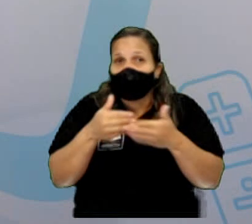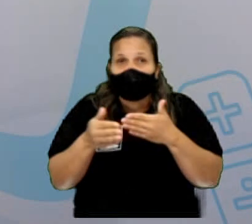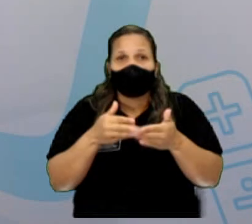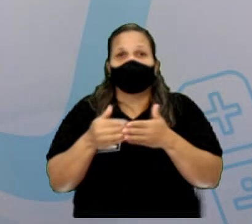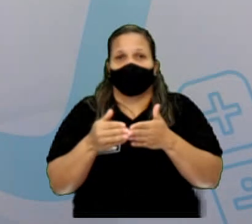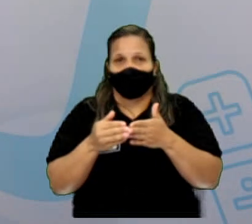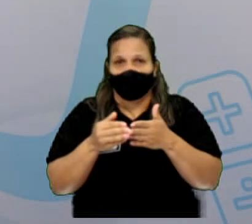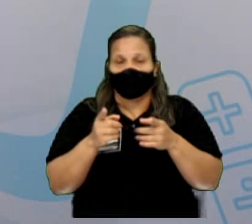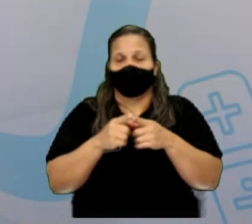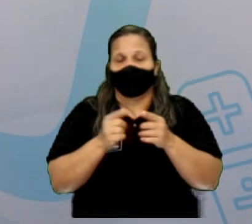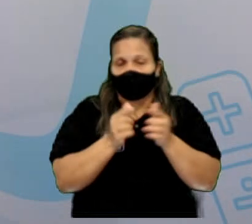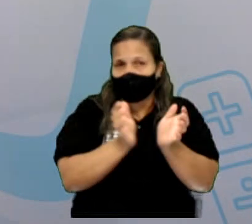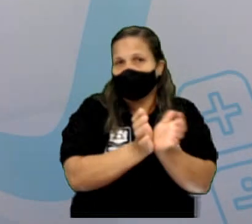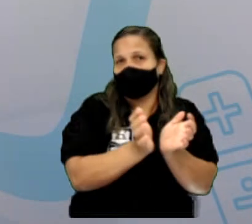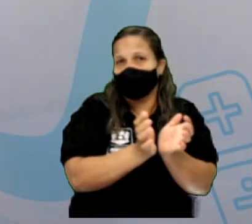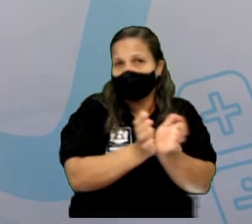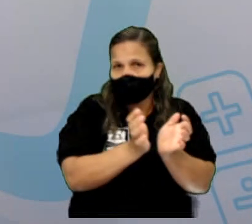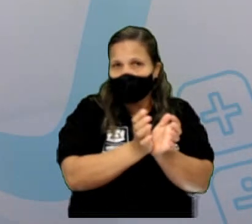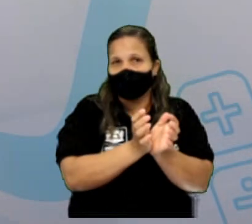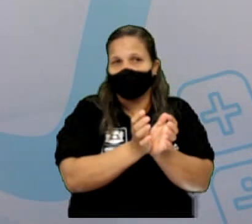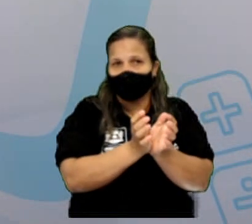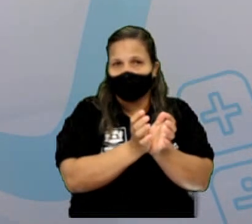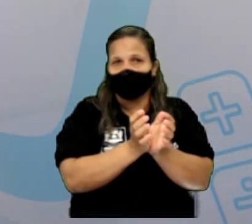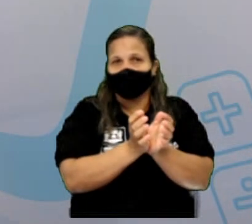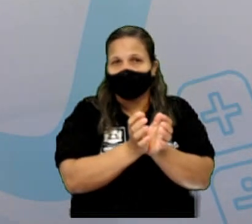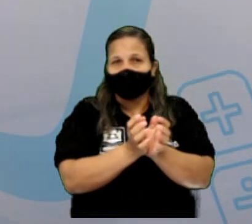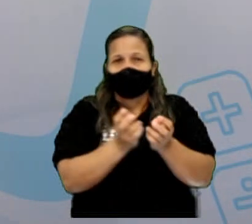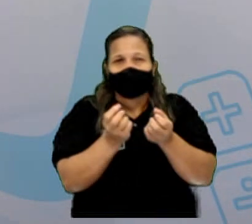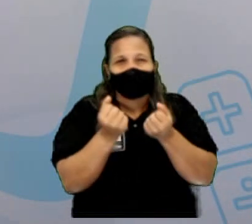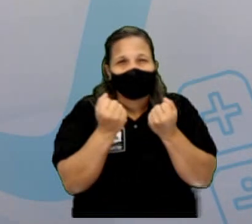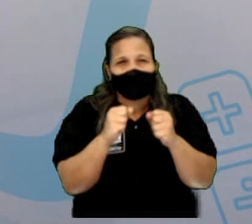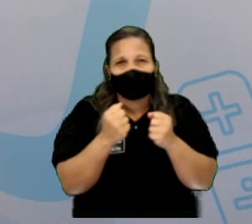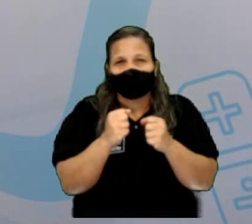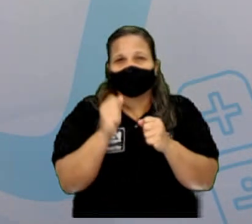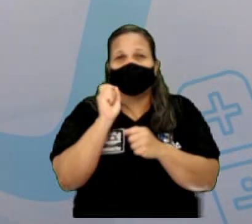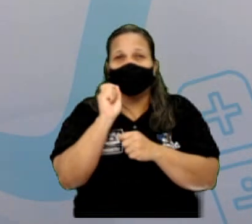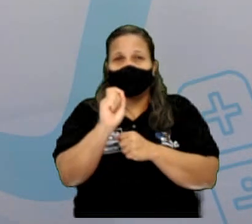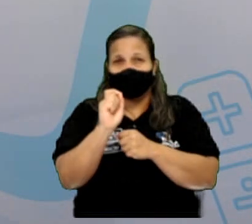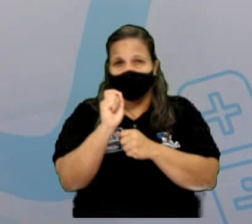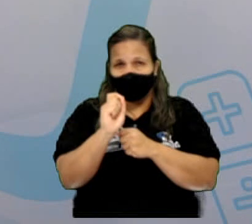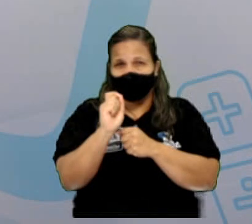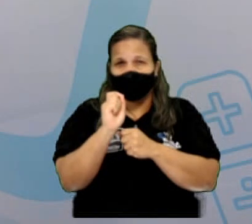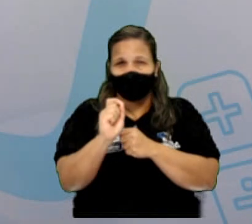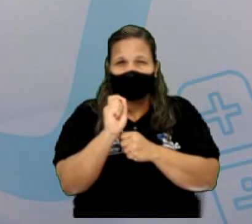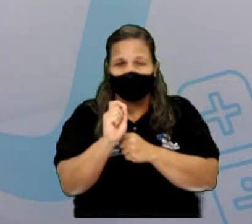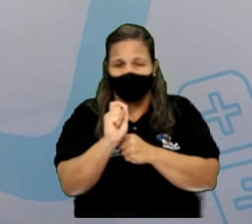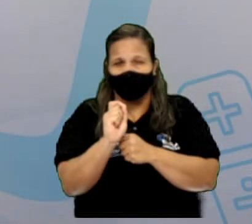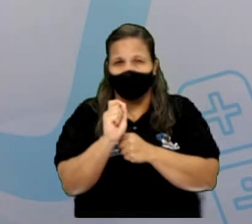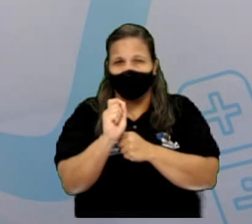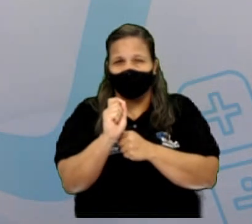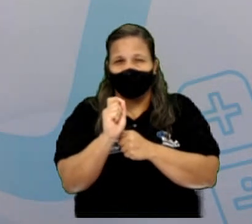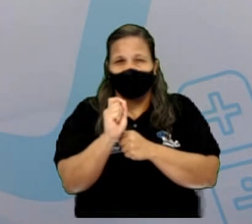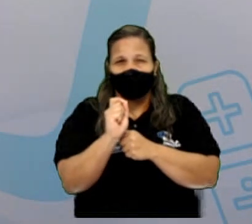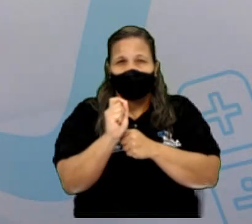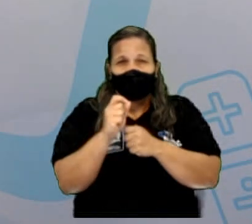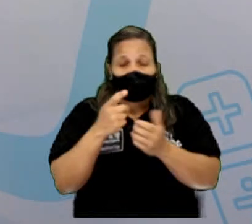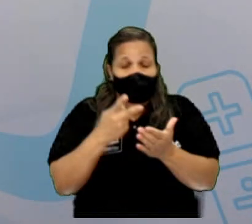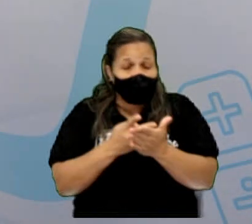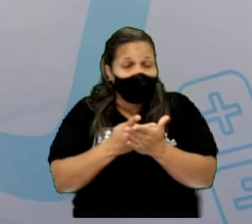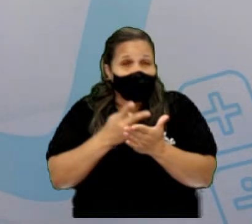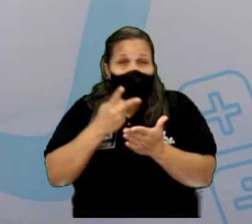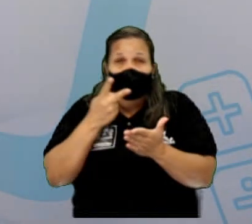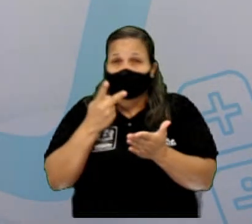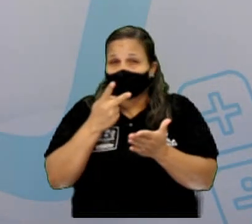esportes coletivos de invasão. E eles têm como característica o elemento da imprevisibilidade, ou seja, acontecem